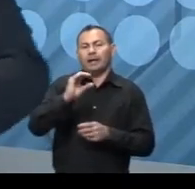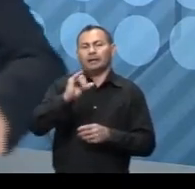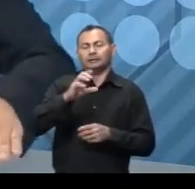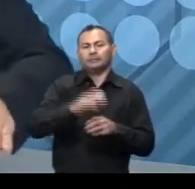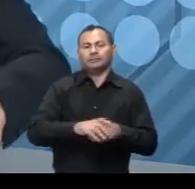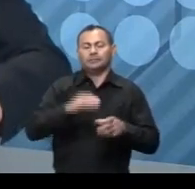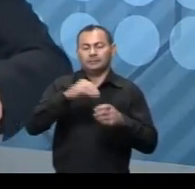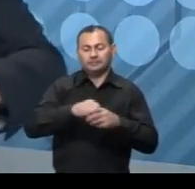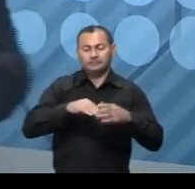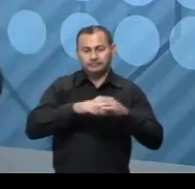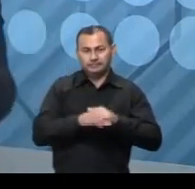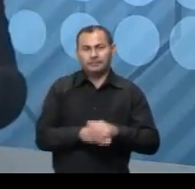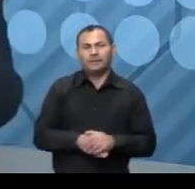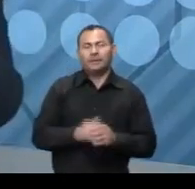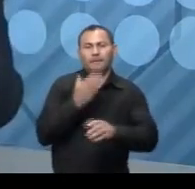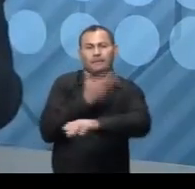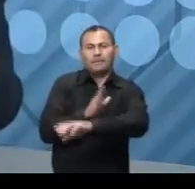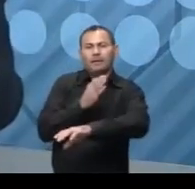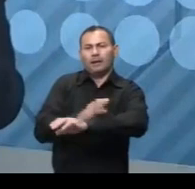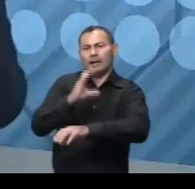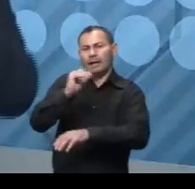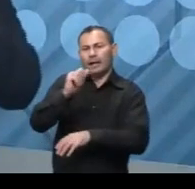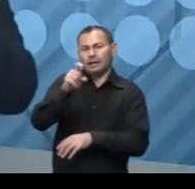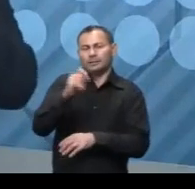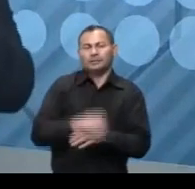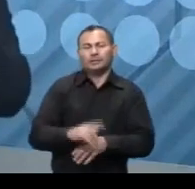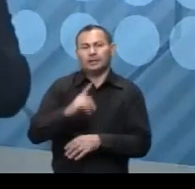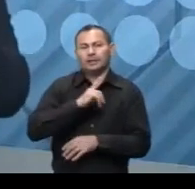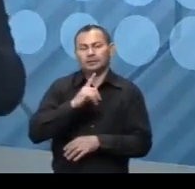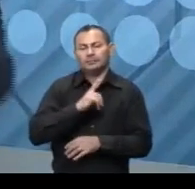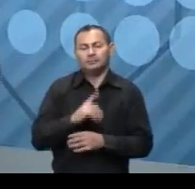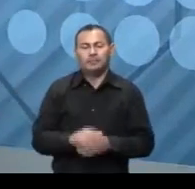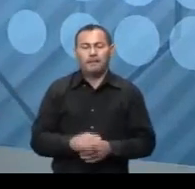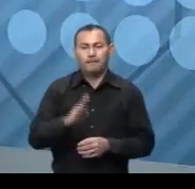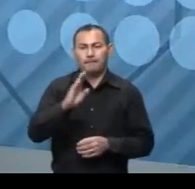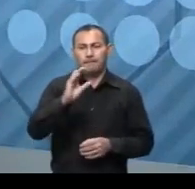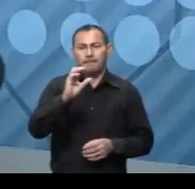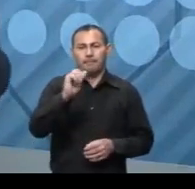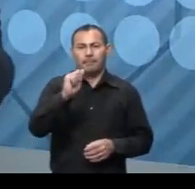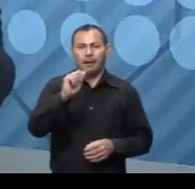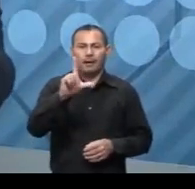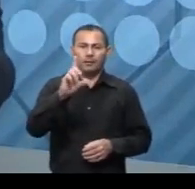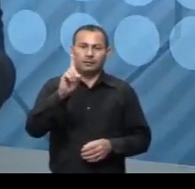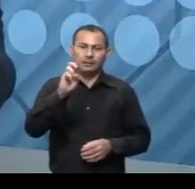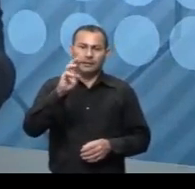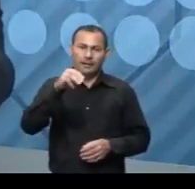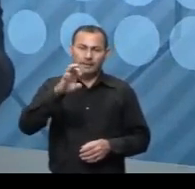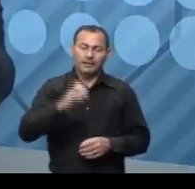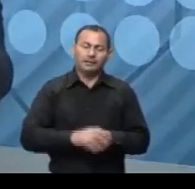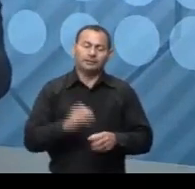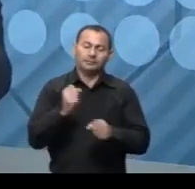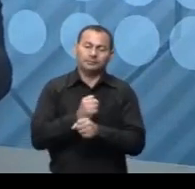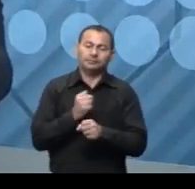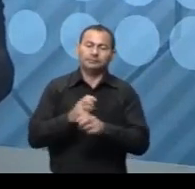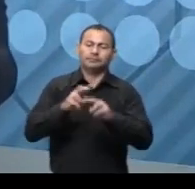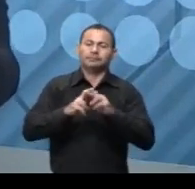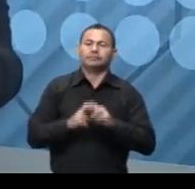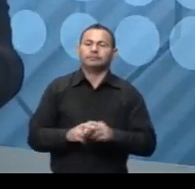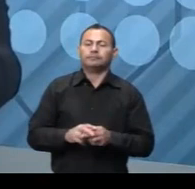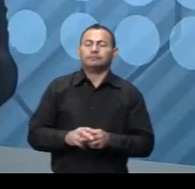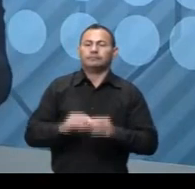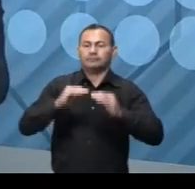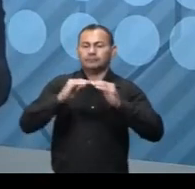caixaria, vai ter uma caixa. Vai ser praticamente uma caixa, né? Então eu tenho aqui o baldrame, né? Baldrame da minha obra. E vai